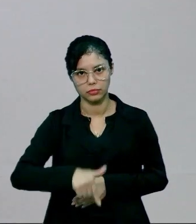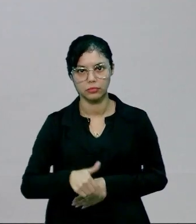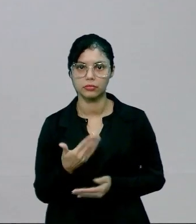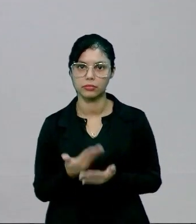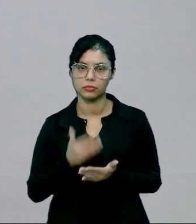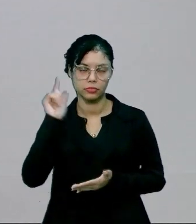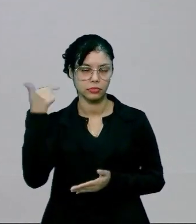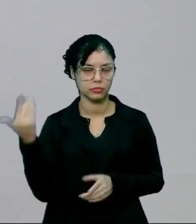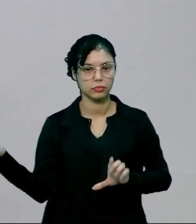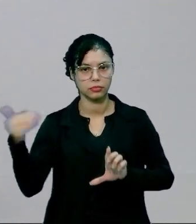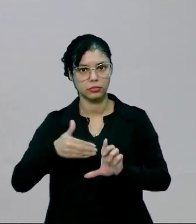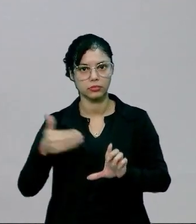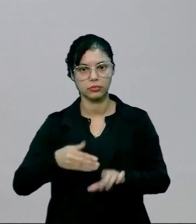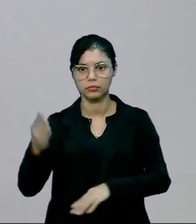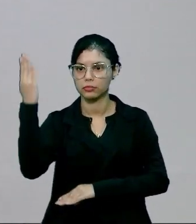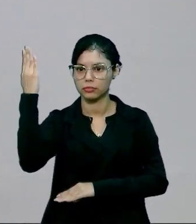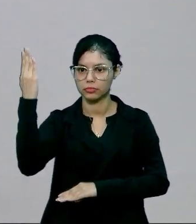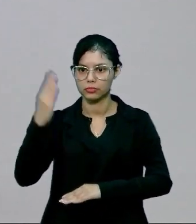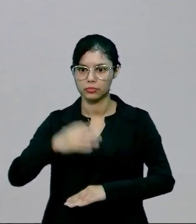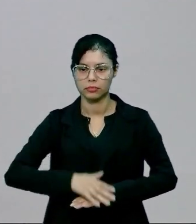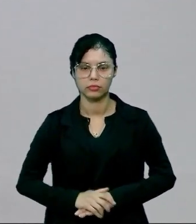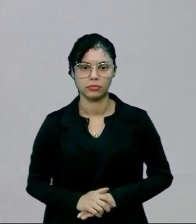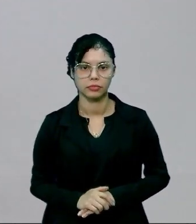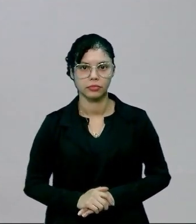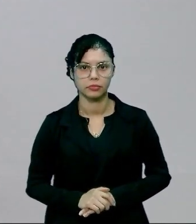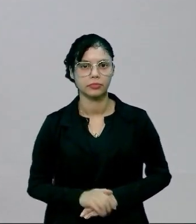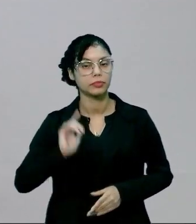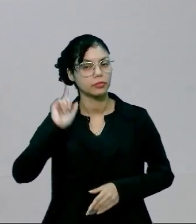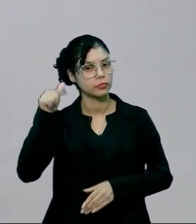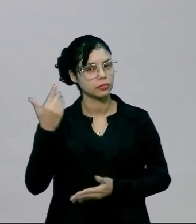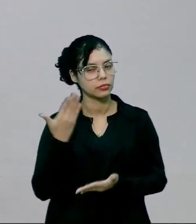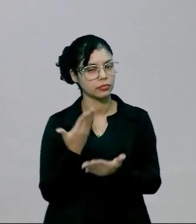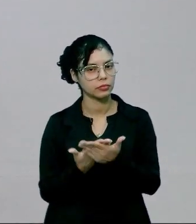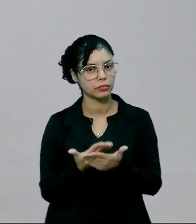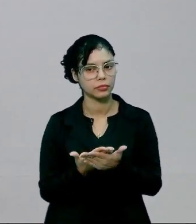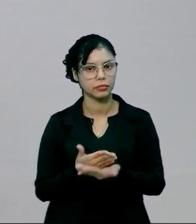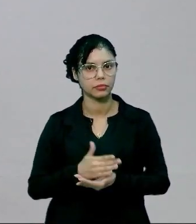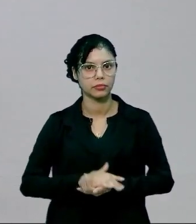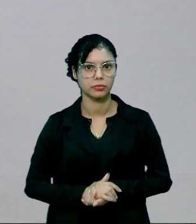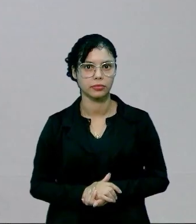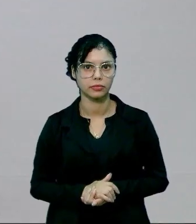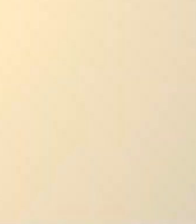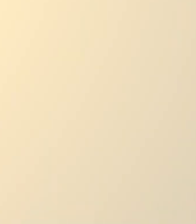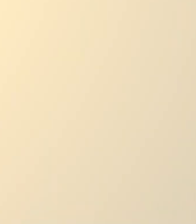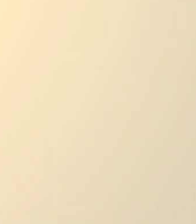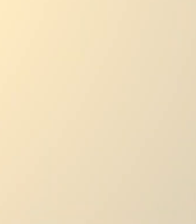essas aulas e outras, acesse as nossas plataformas e até a próxima aula.